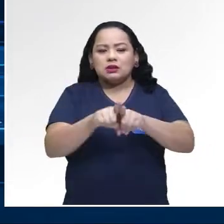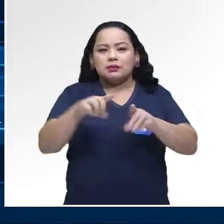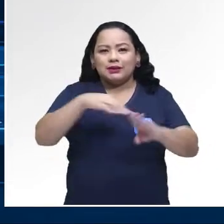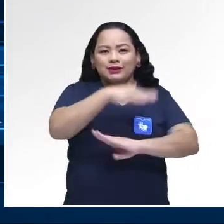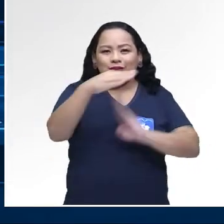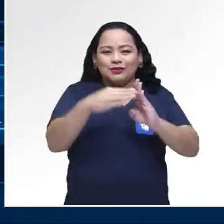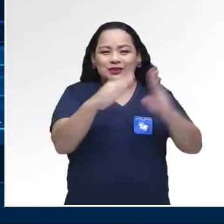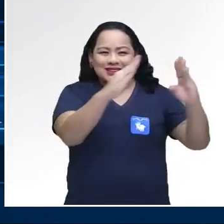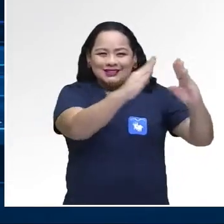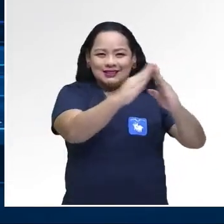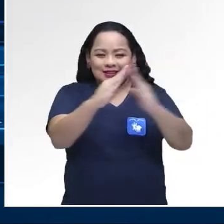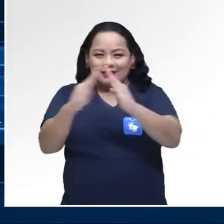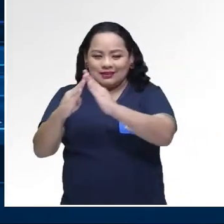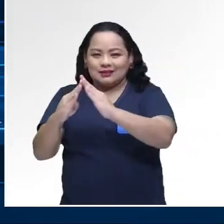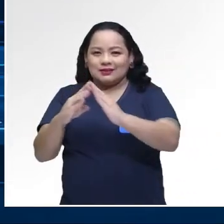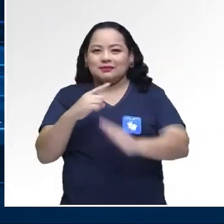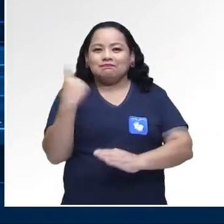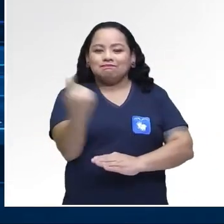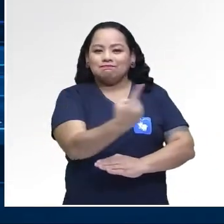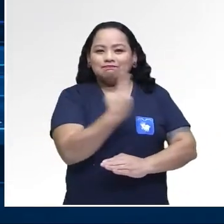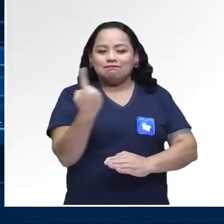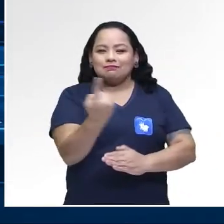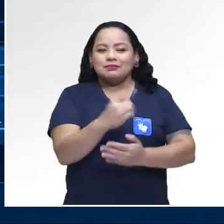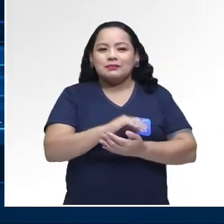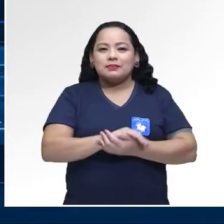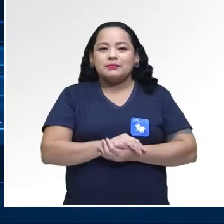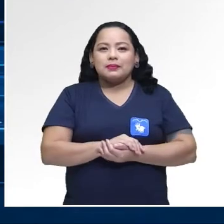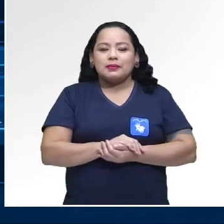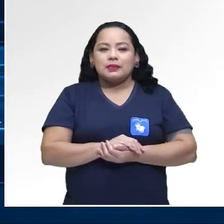nossas residências.